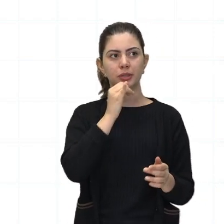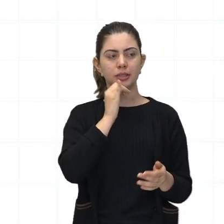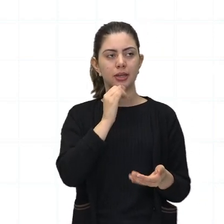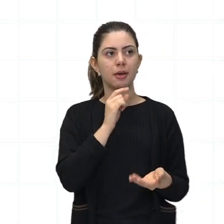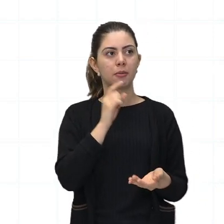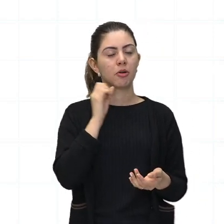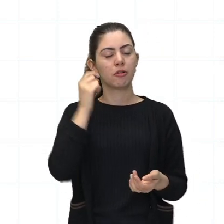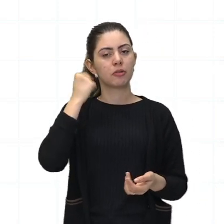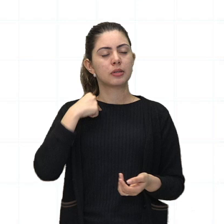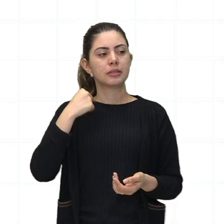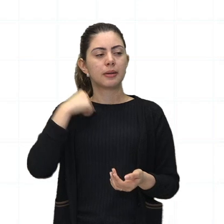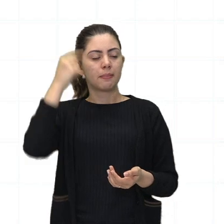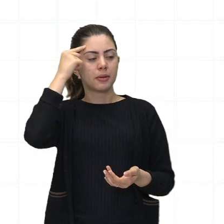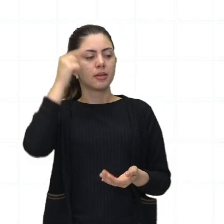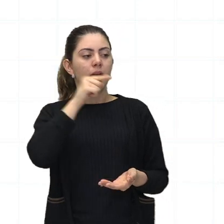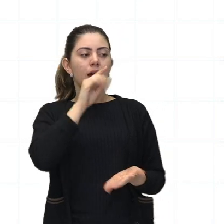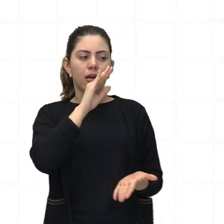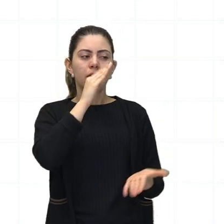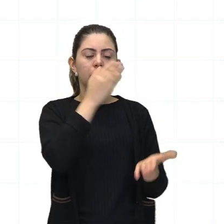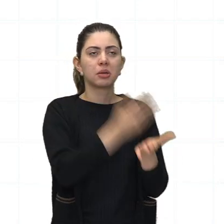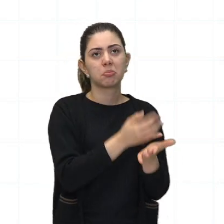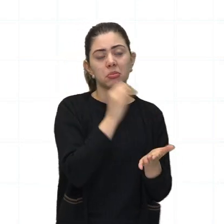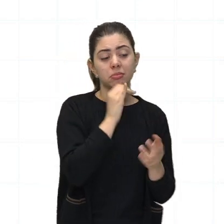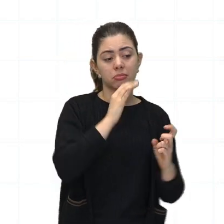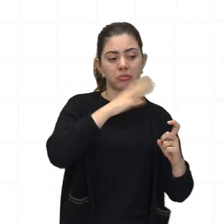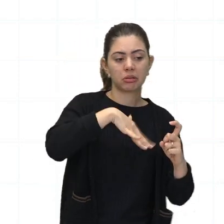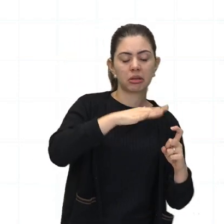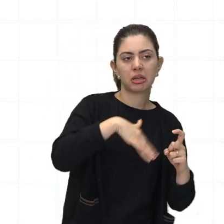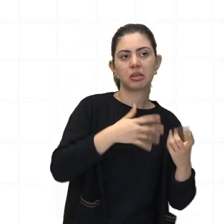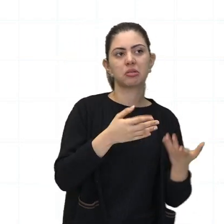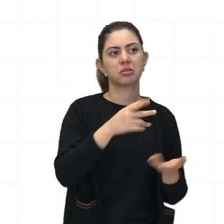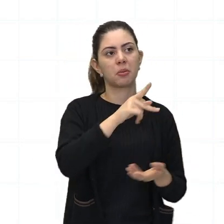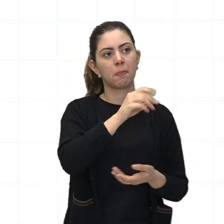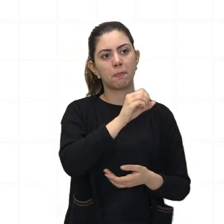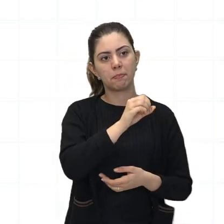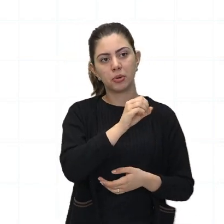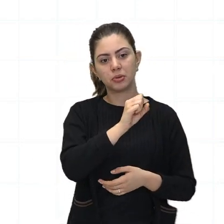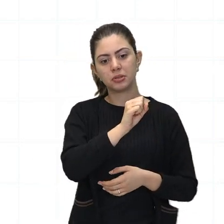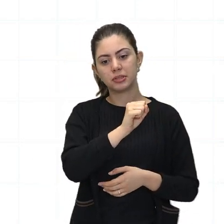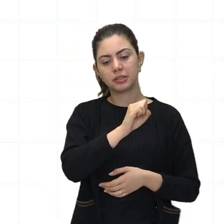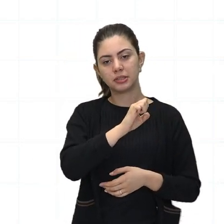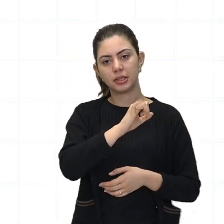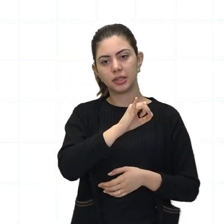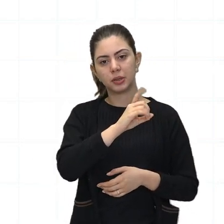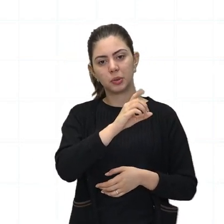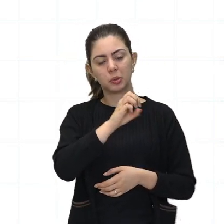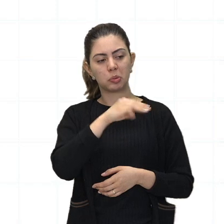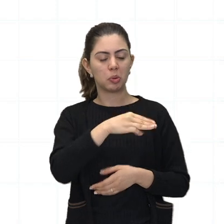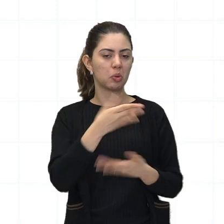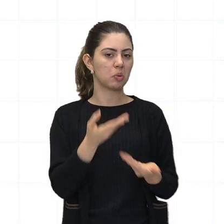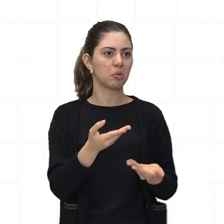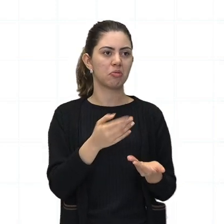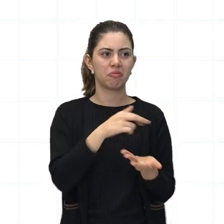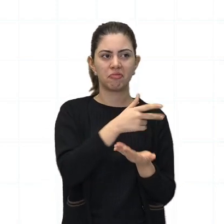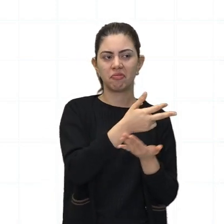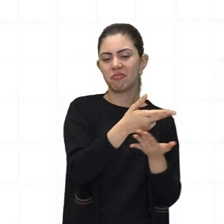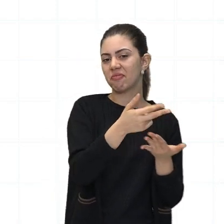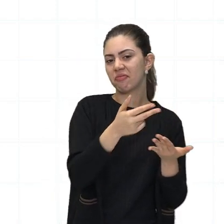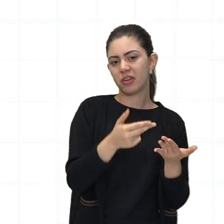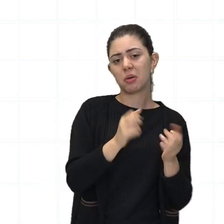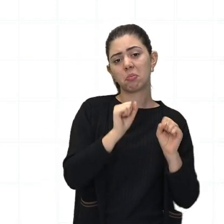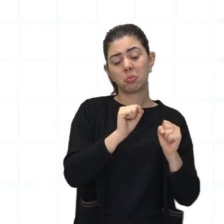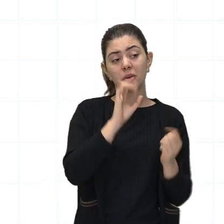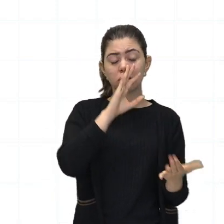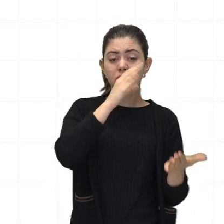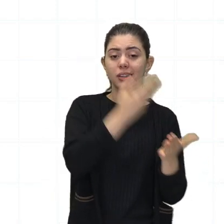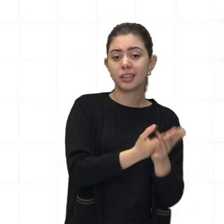para você, que tem aquela crença nos deuses, por exemplo, que Poseidon podia impedir a volta de Ulisses para casa. Então, acreditava que